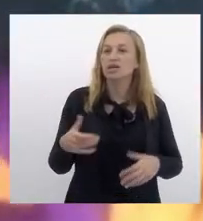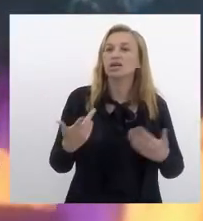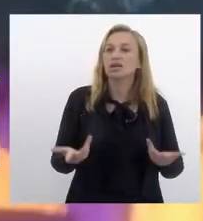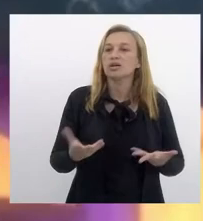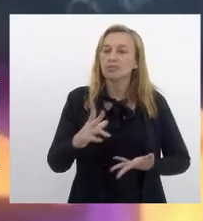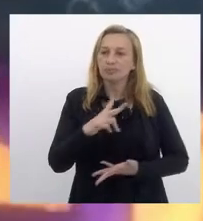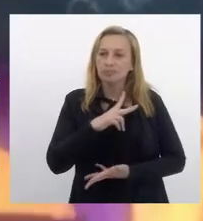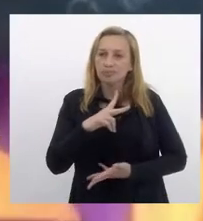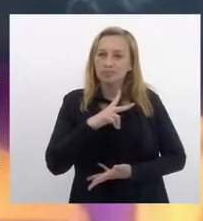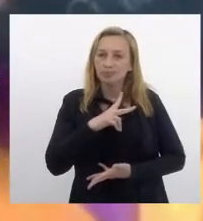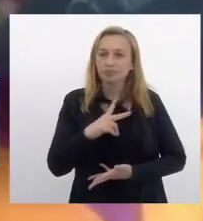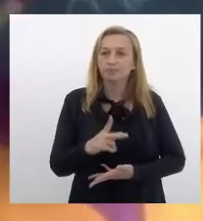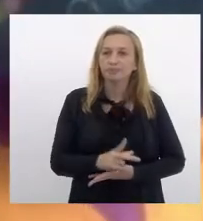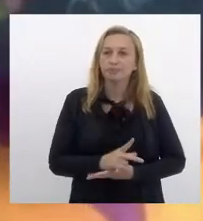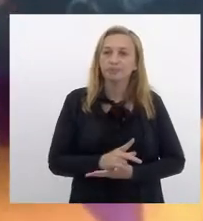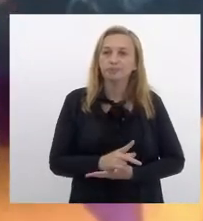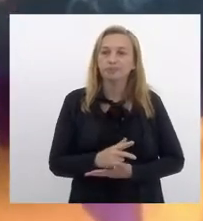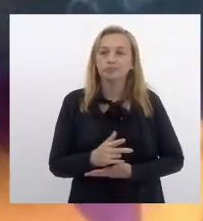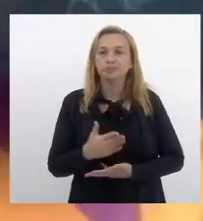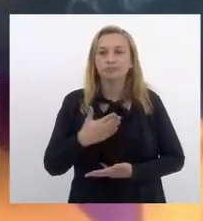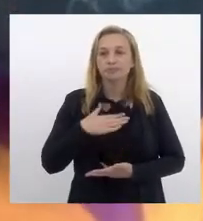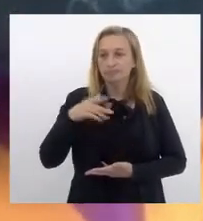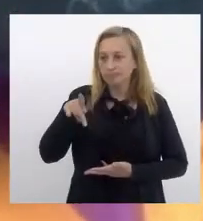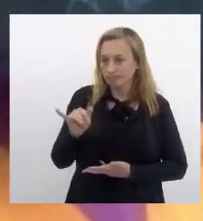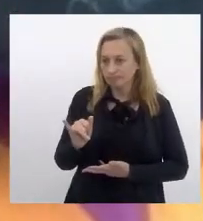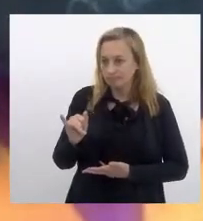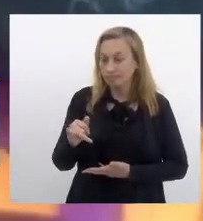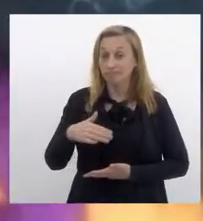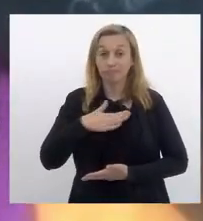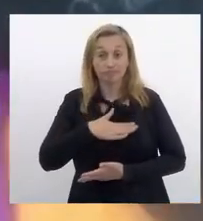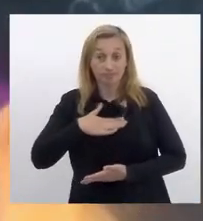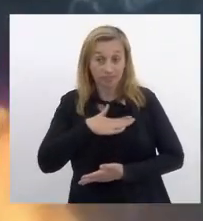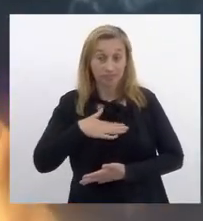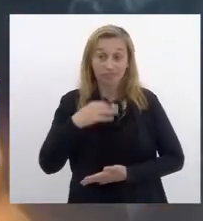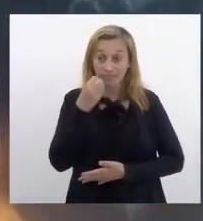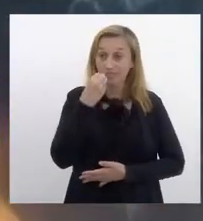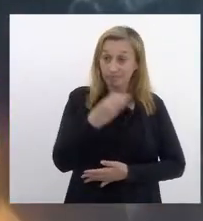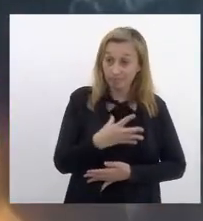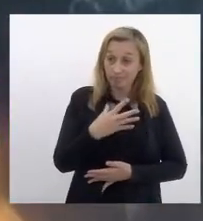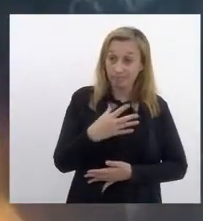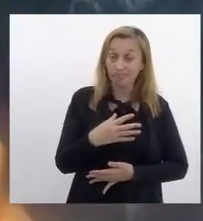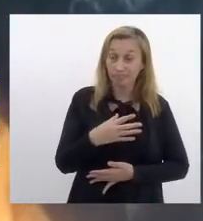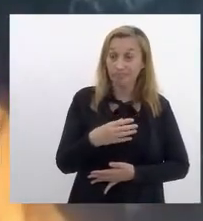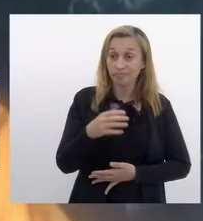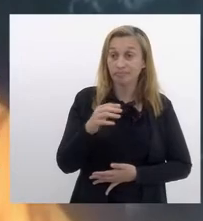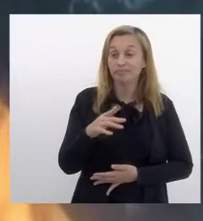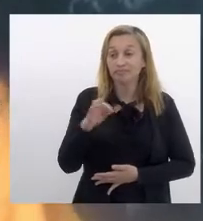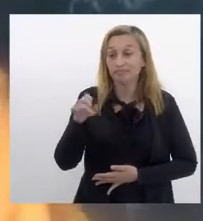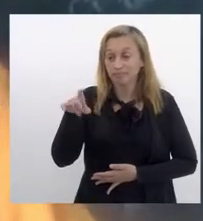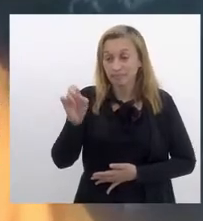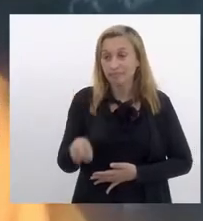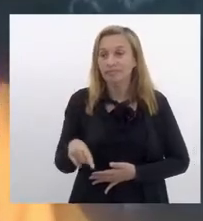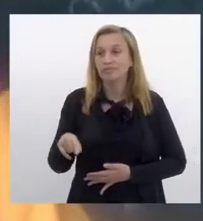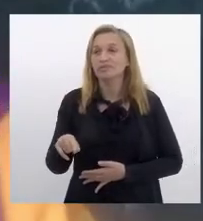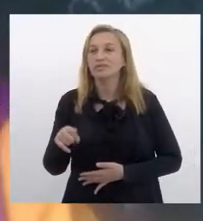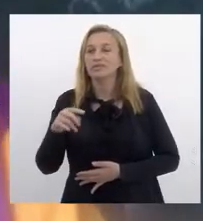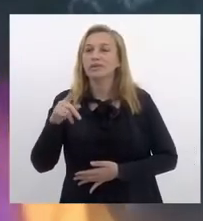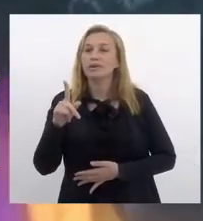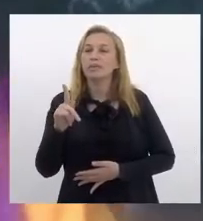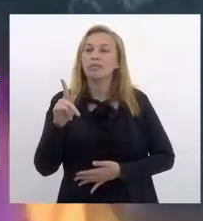particularmente meus pais curtiram bastante, né, baile das antigas de favela de black